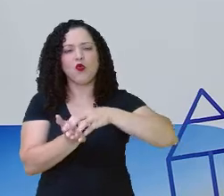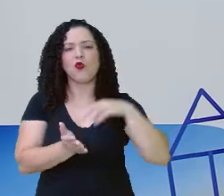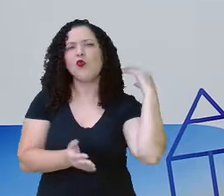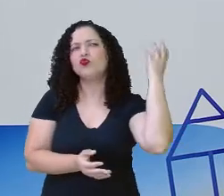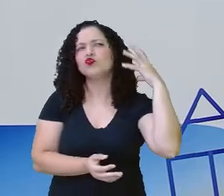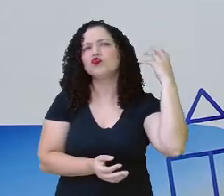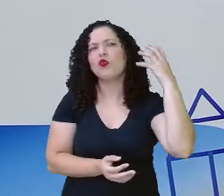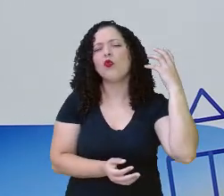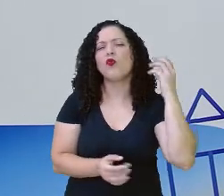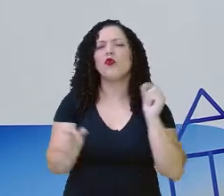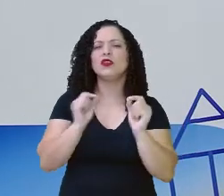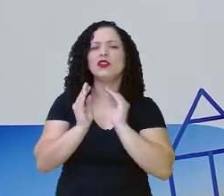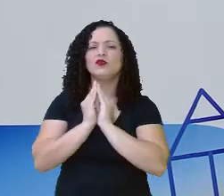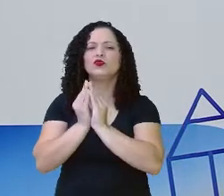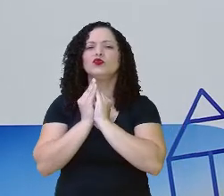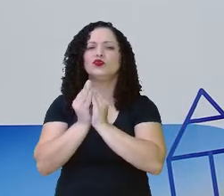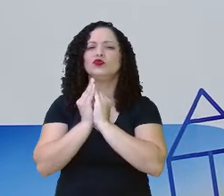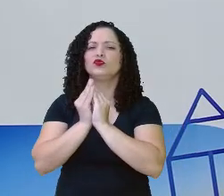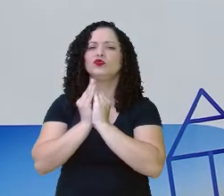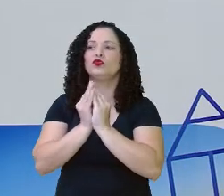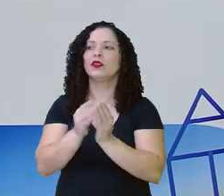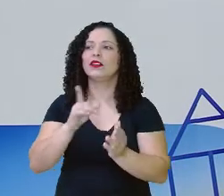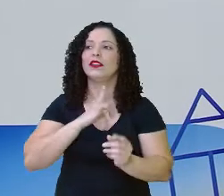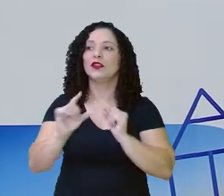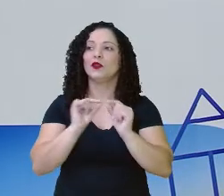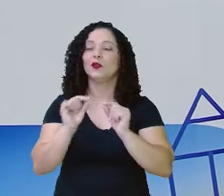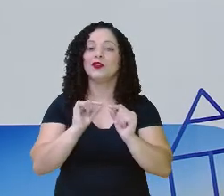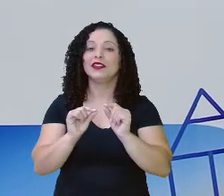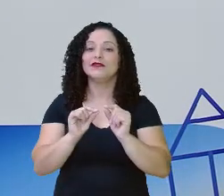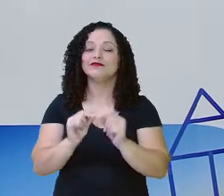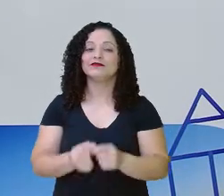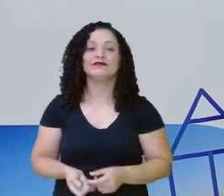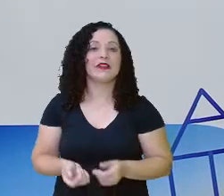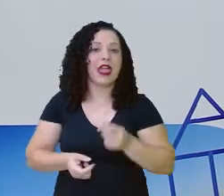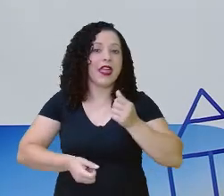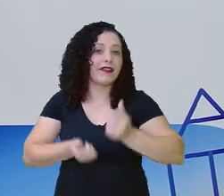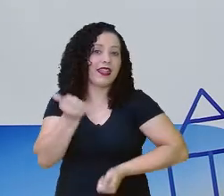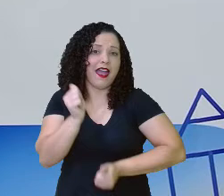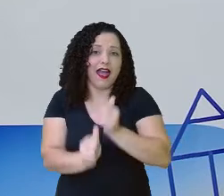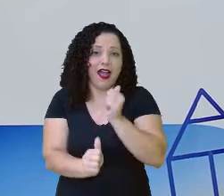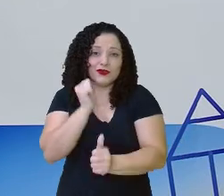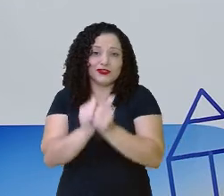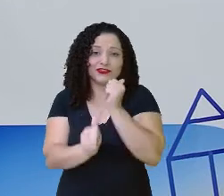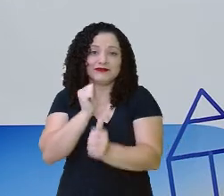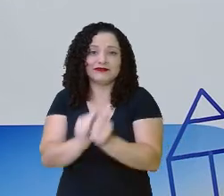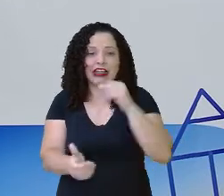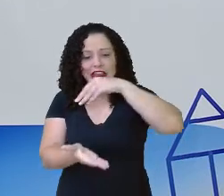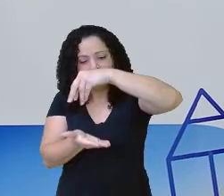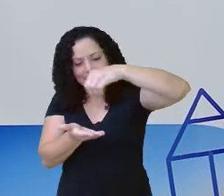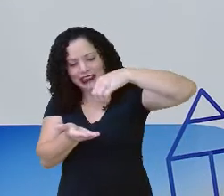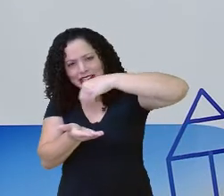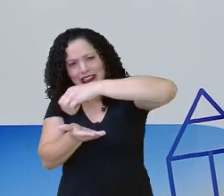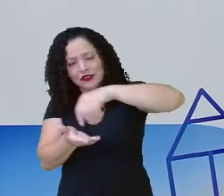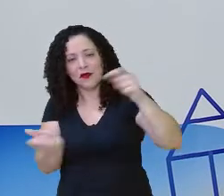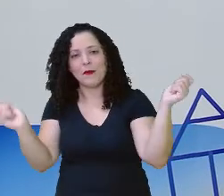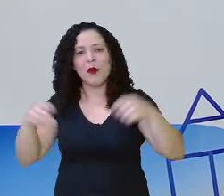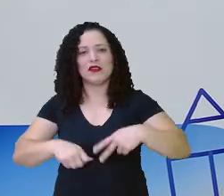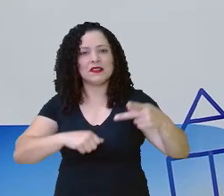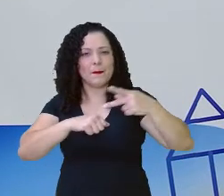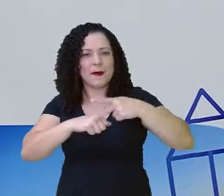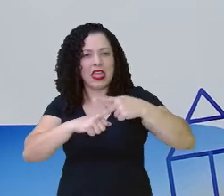coloquei dentro dessa daqui grãos de arroz. Mas pode ser